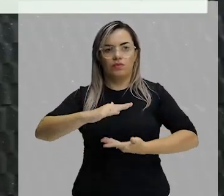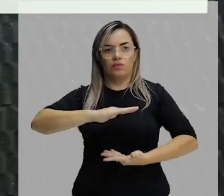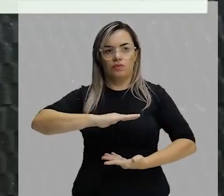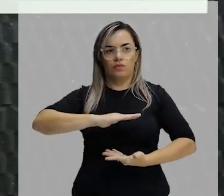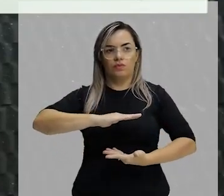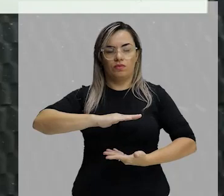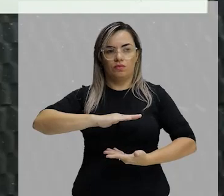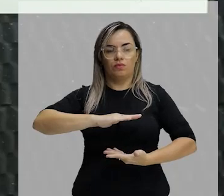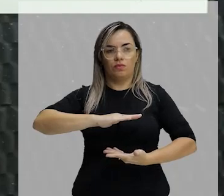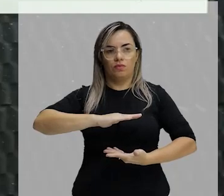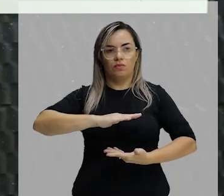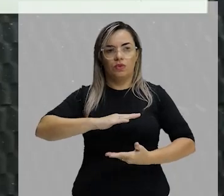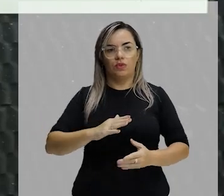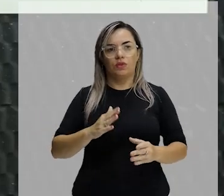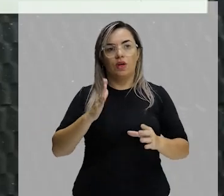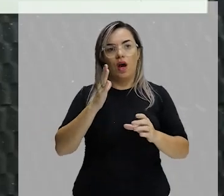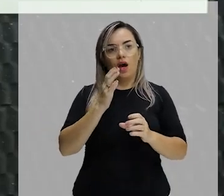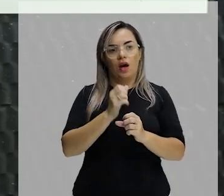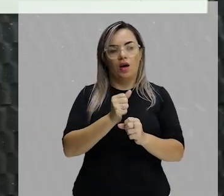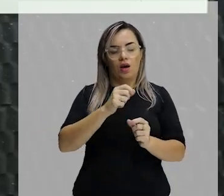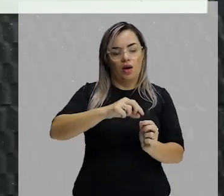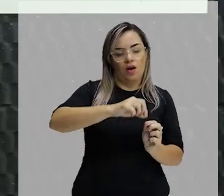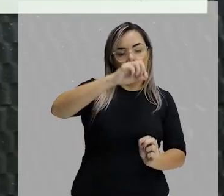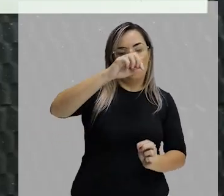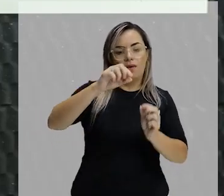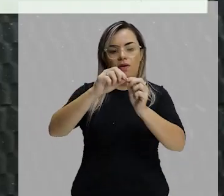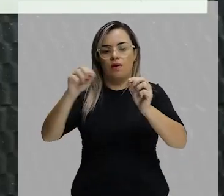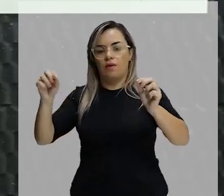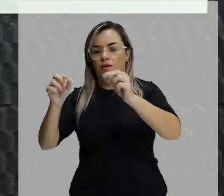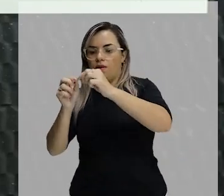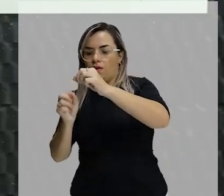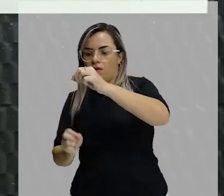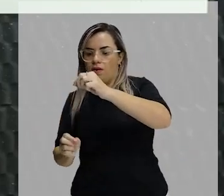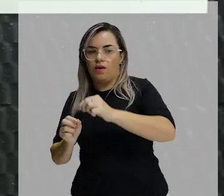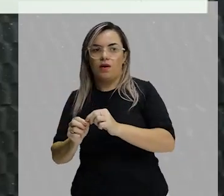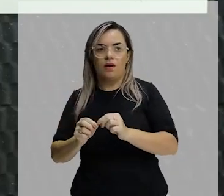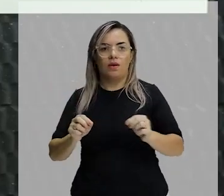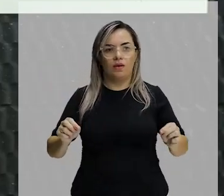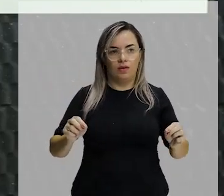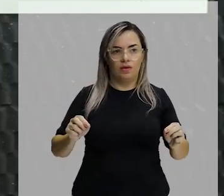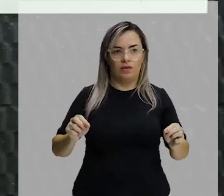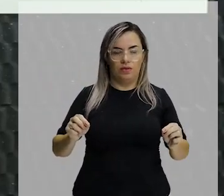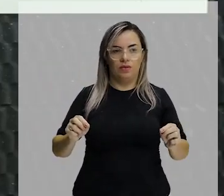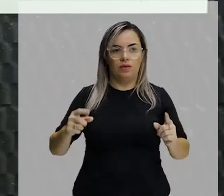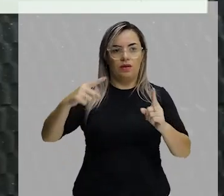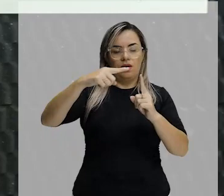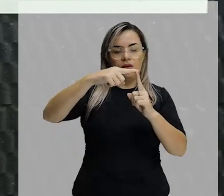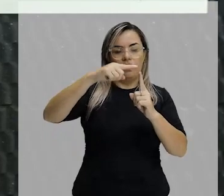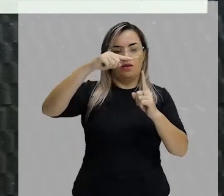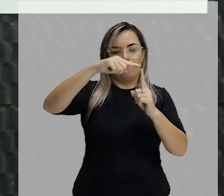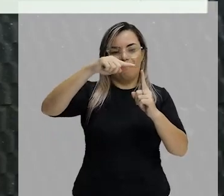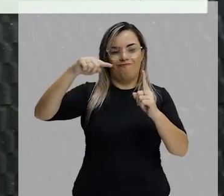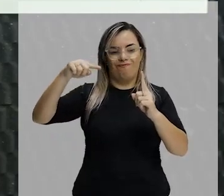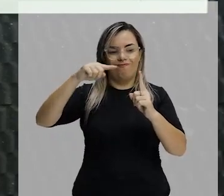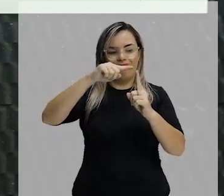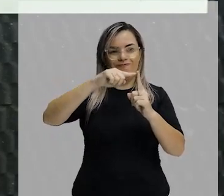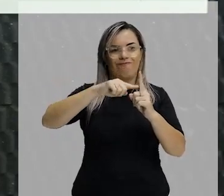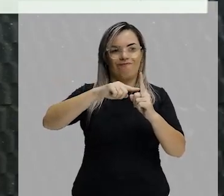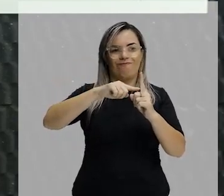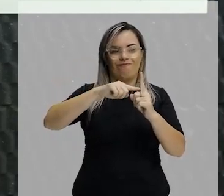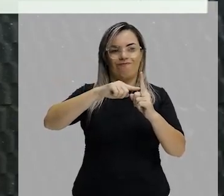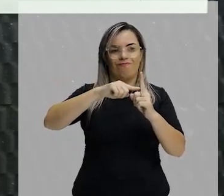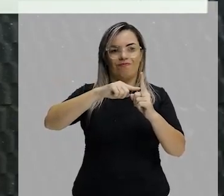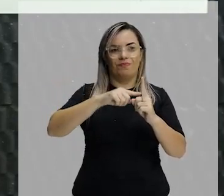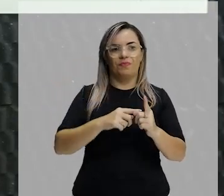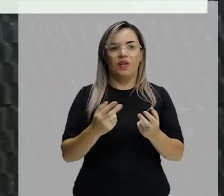soma das medidas das arestas é igual a 48. Tá? Soma da medida das